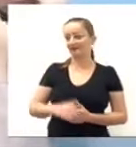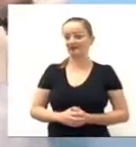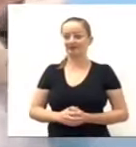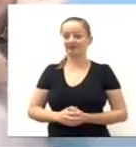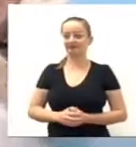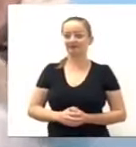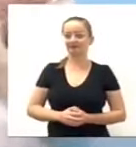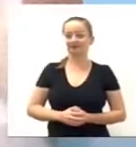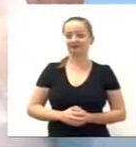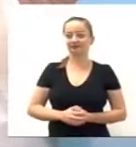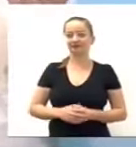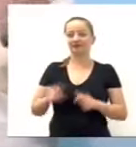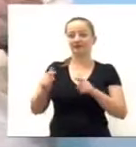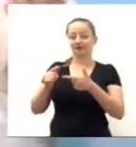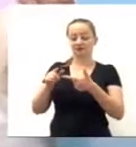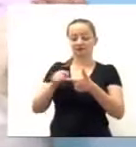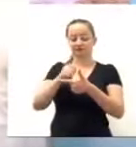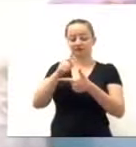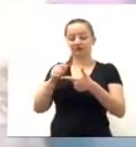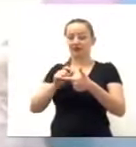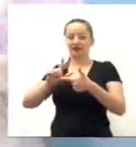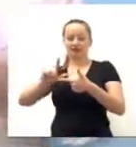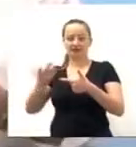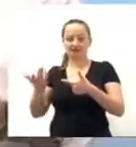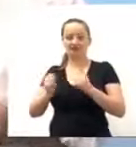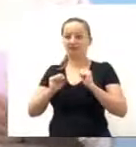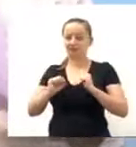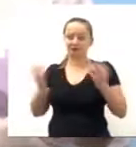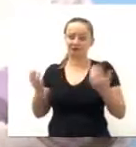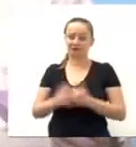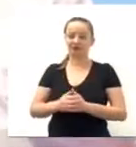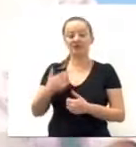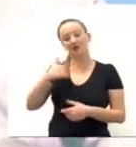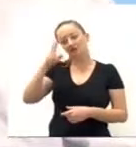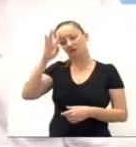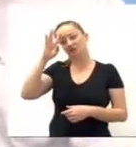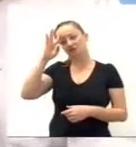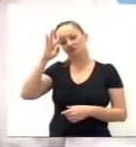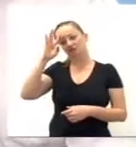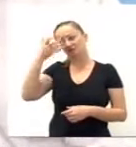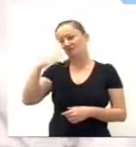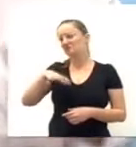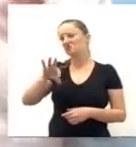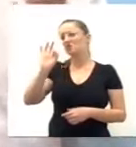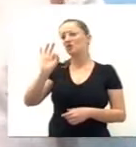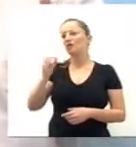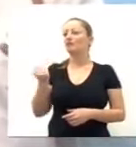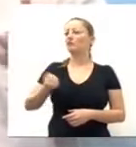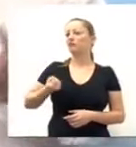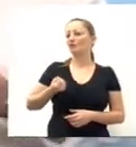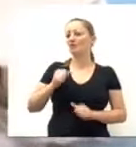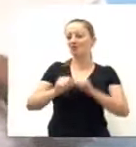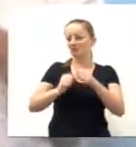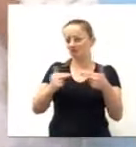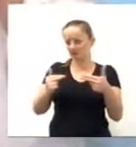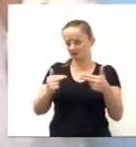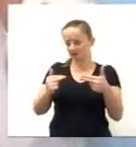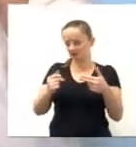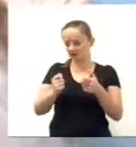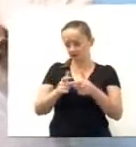ó. Os lados do quadrado é L, né? Mas eu resolvi colocar um número. Vai mudar alguma coisa? Eu